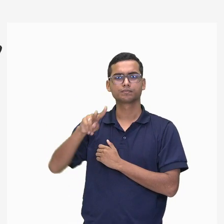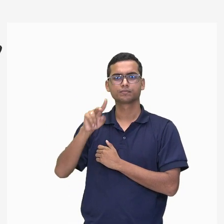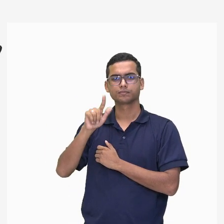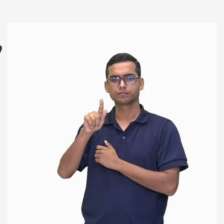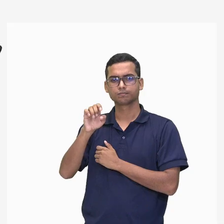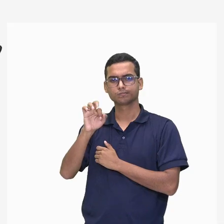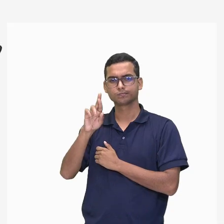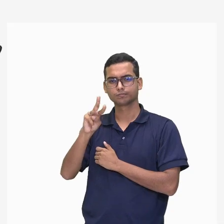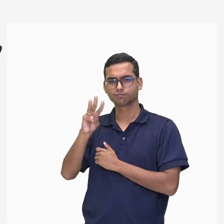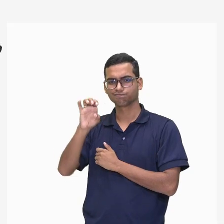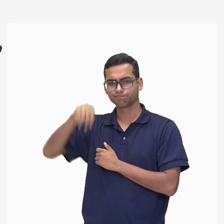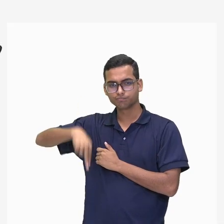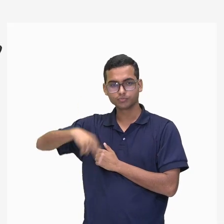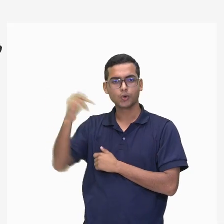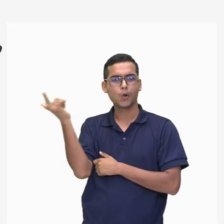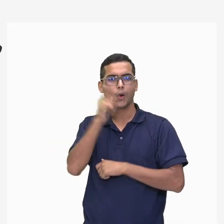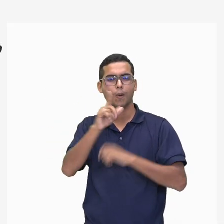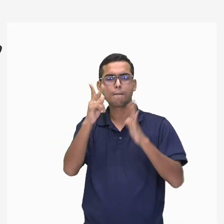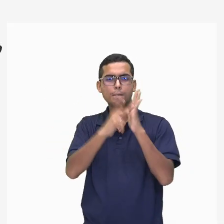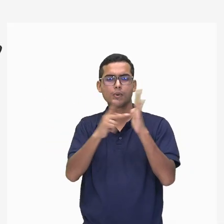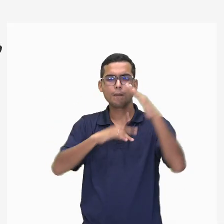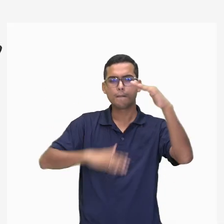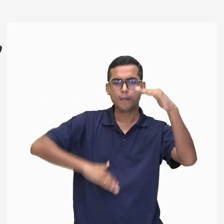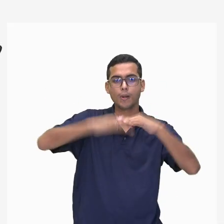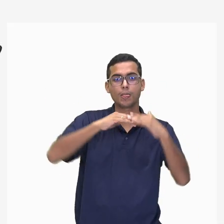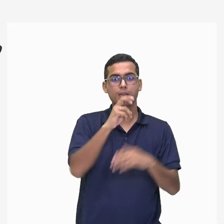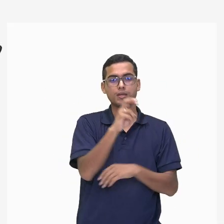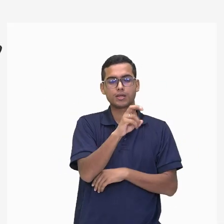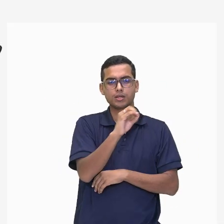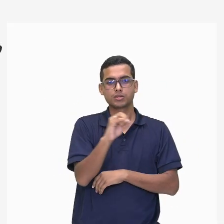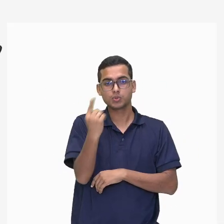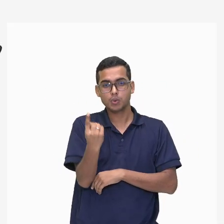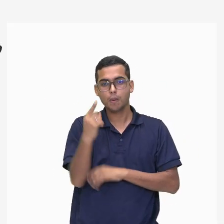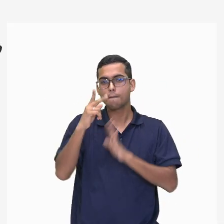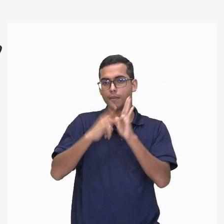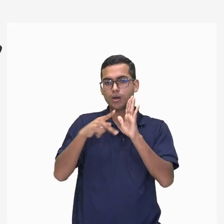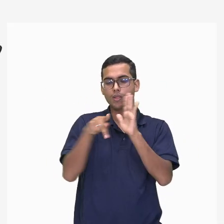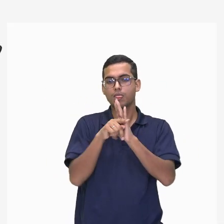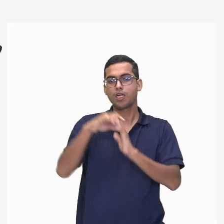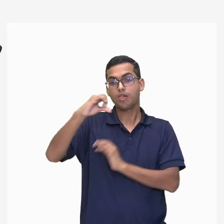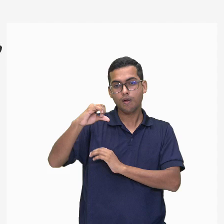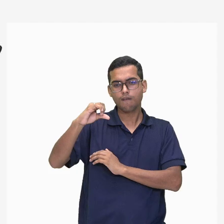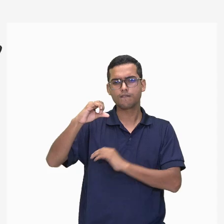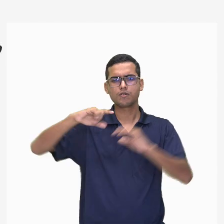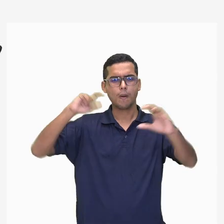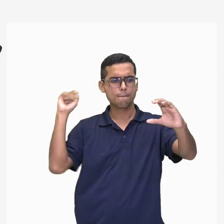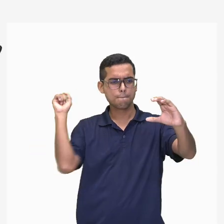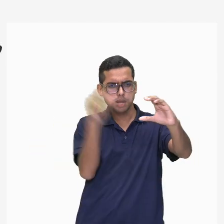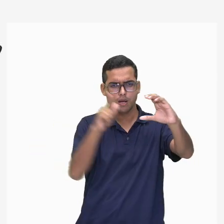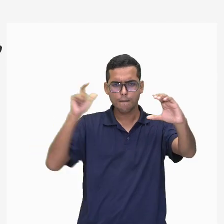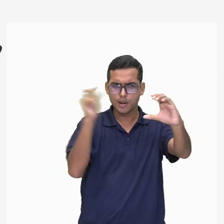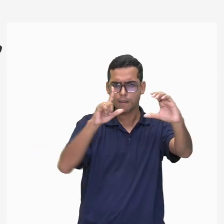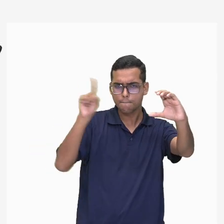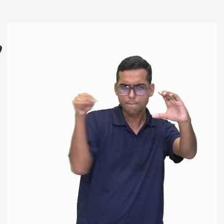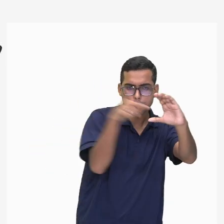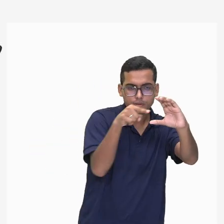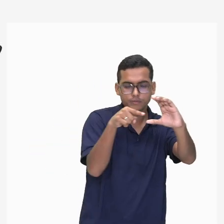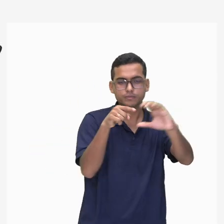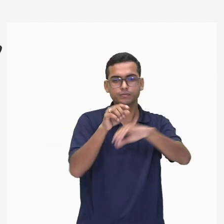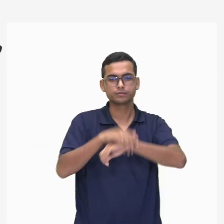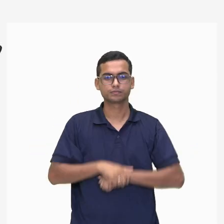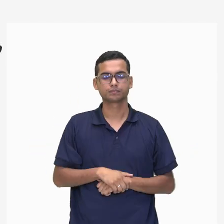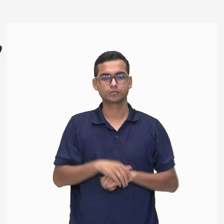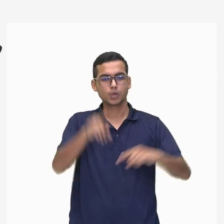de 501 pontos em apenas 9 dardos durante uma competição oficial. O alvo oficial